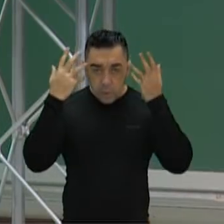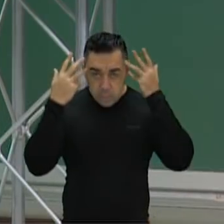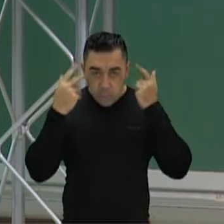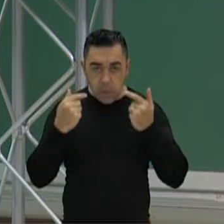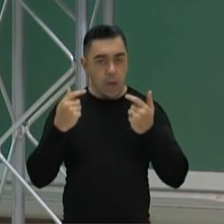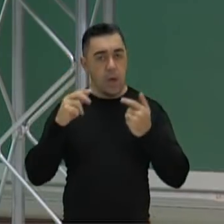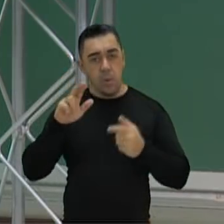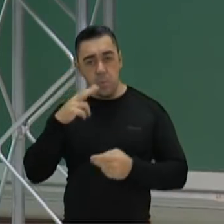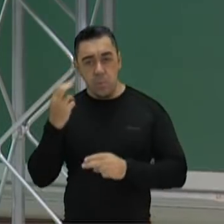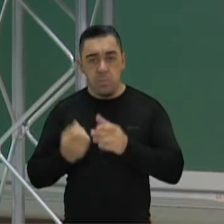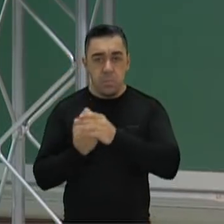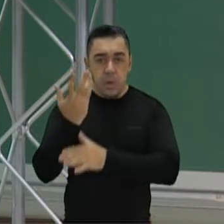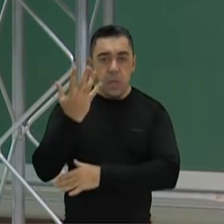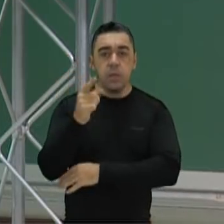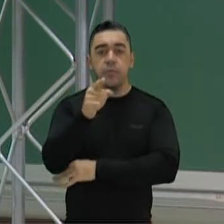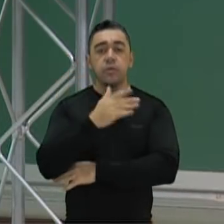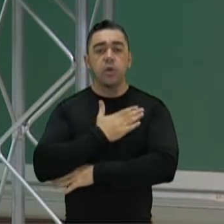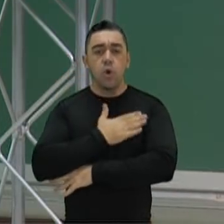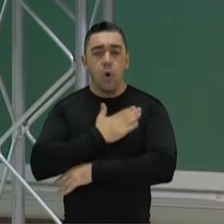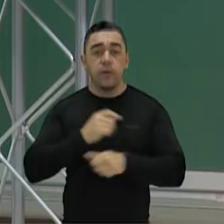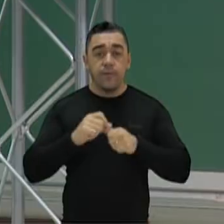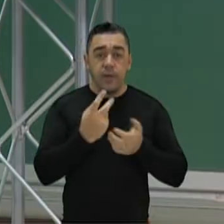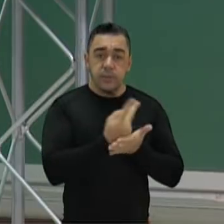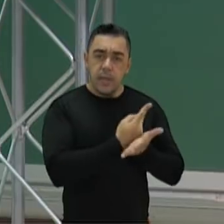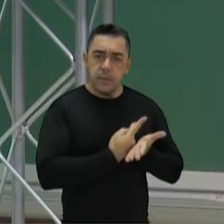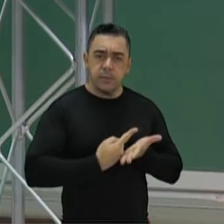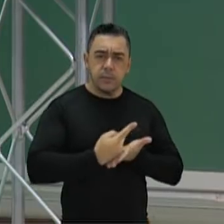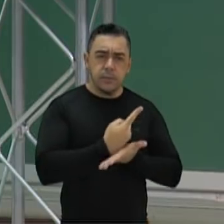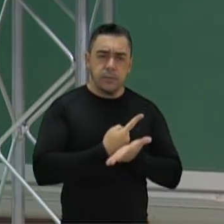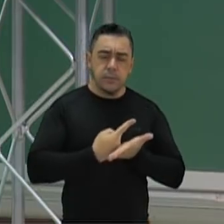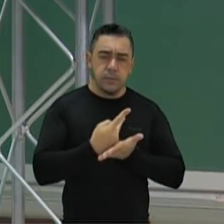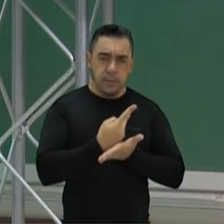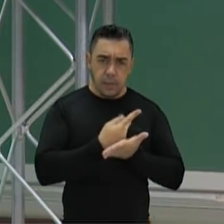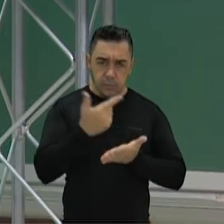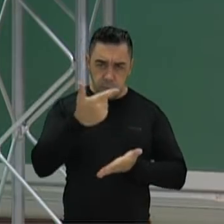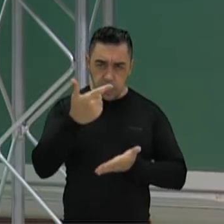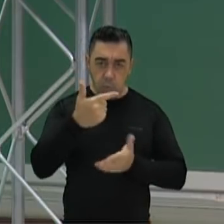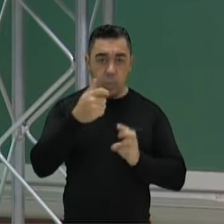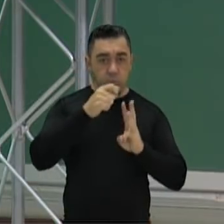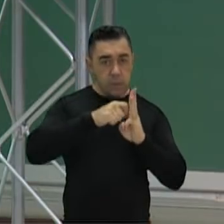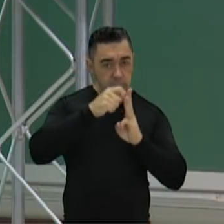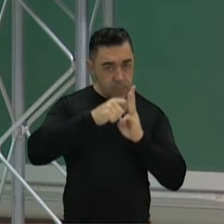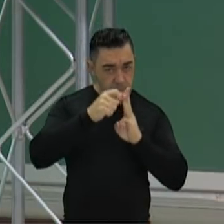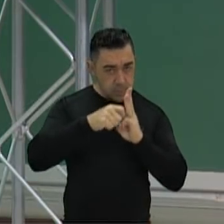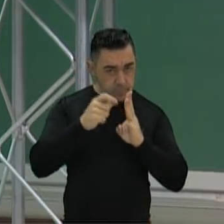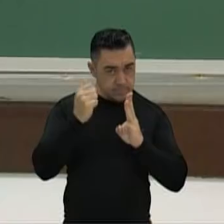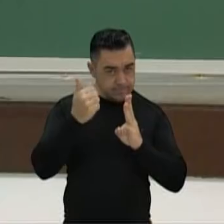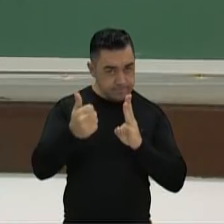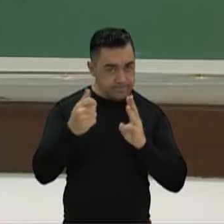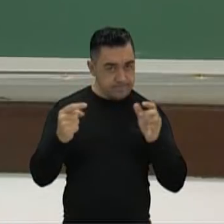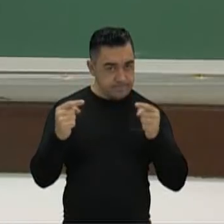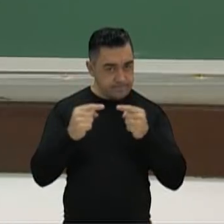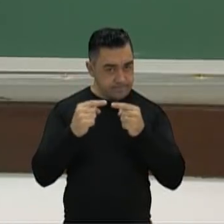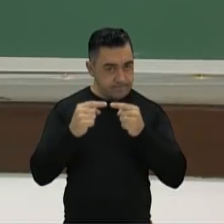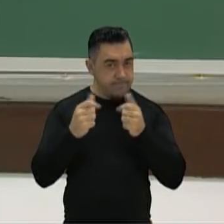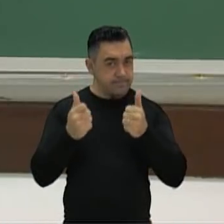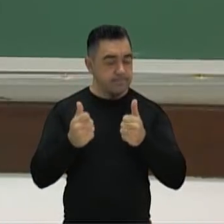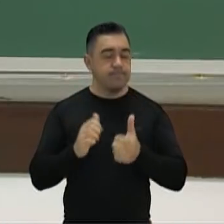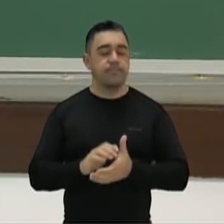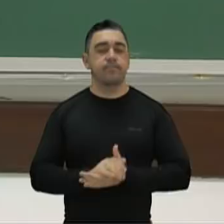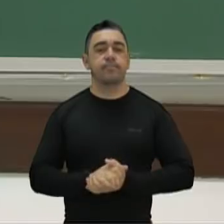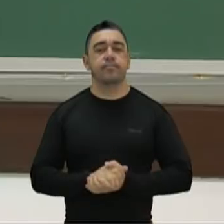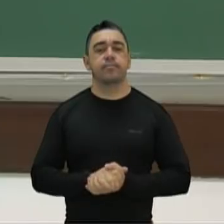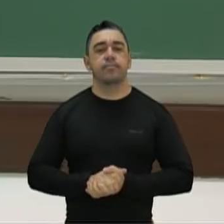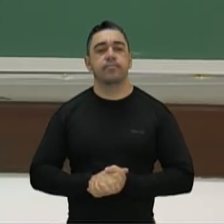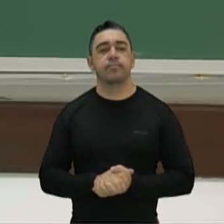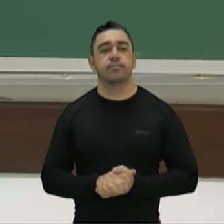que vocês mais gostarem, e façam uma abertura bem linda para o segundo trimestre de vocês, combinado? Então, pessoal, nessa aula a gente vai